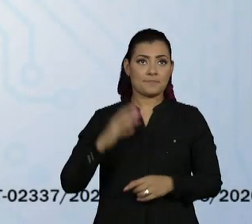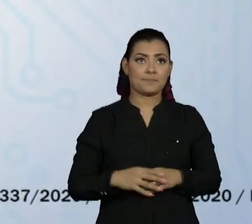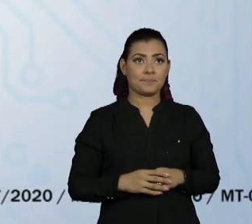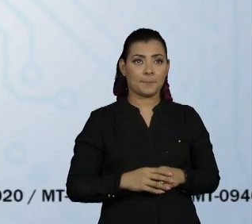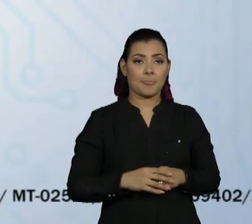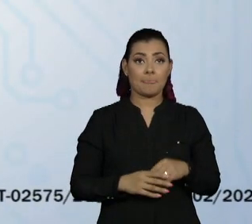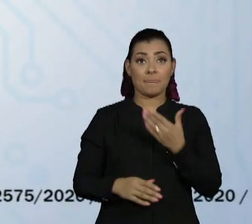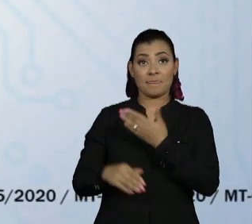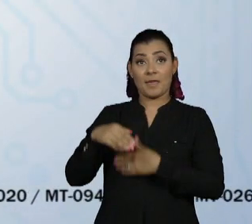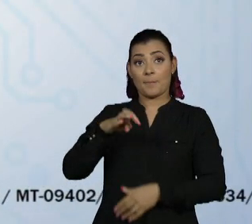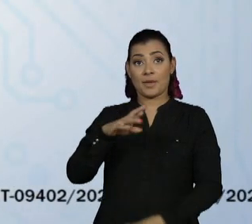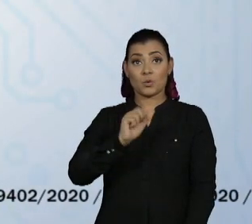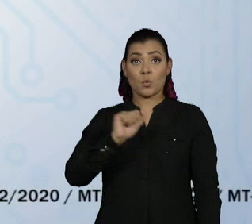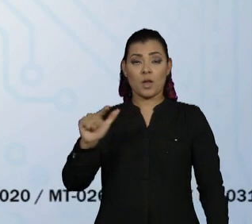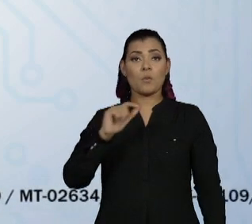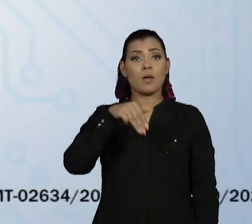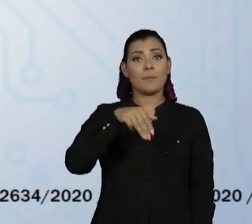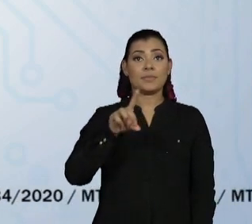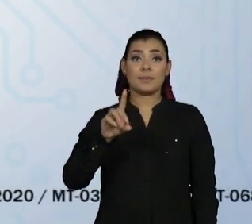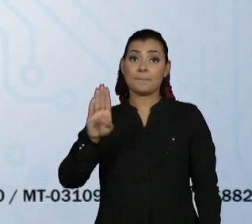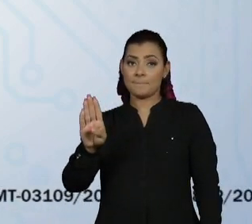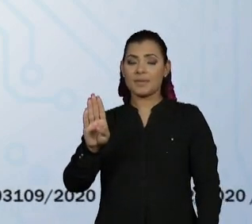Cuiabá, Emanuel Pinheiro, do MDB, tem